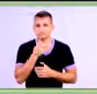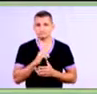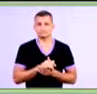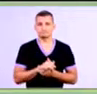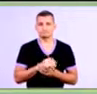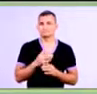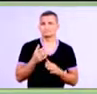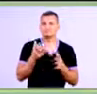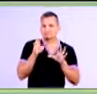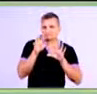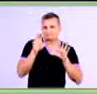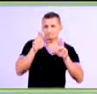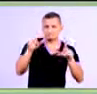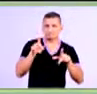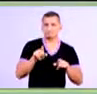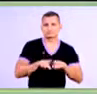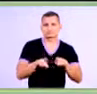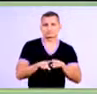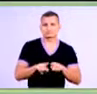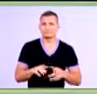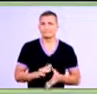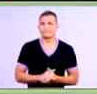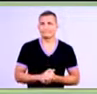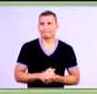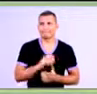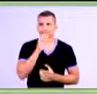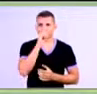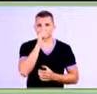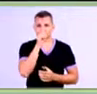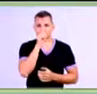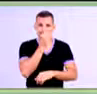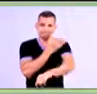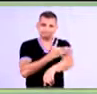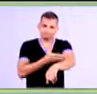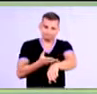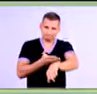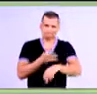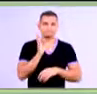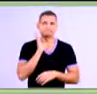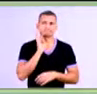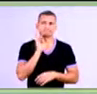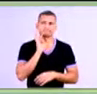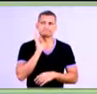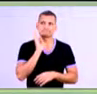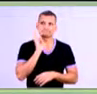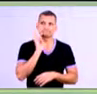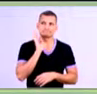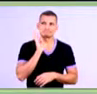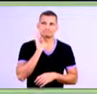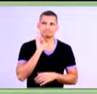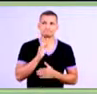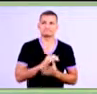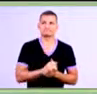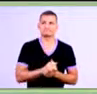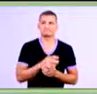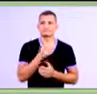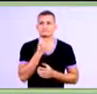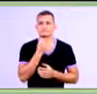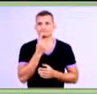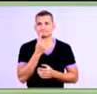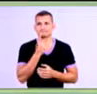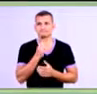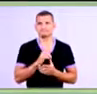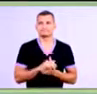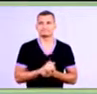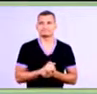meio esquisito, tá? O laranja com o branco já fica aqui legal, olha. Tá? O vermelho com o vermelho nem se fale. Olha